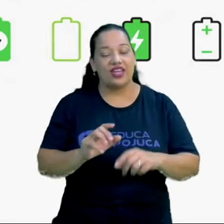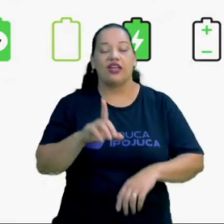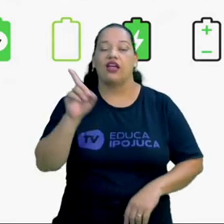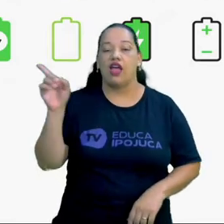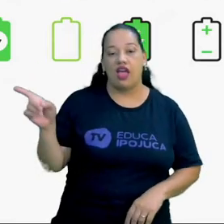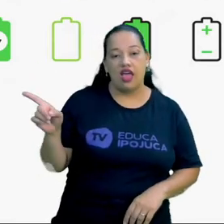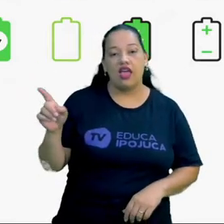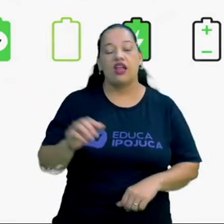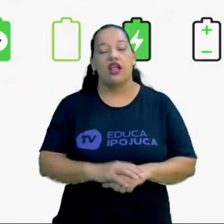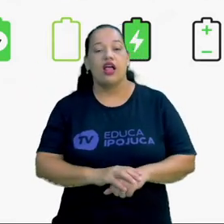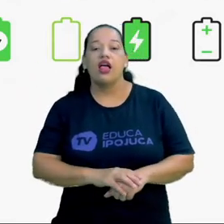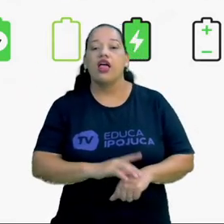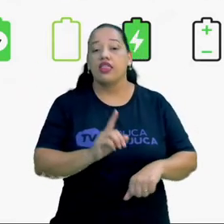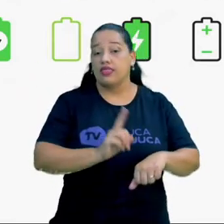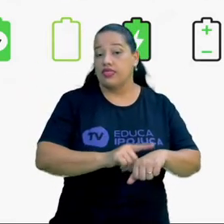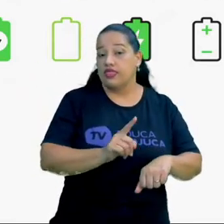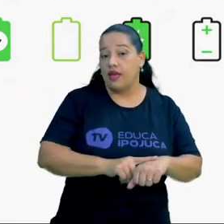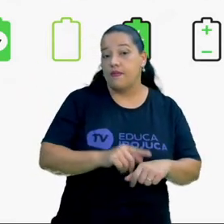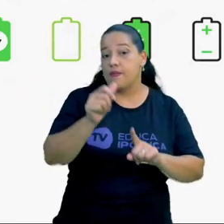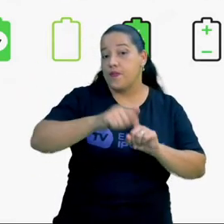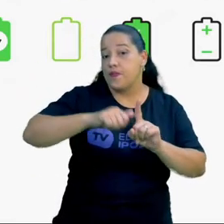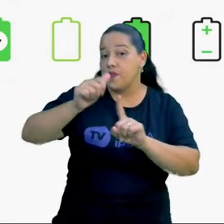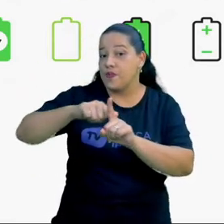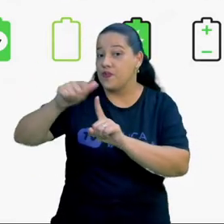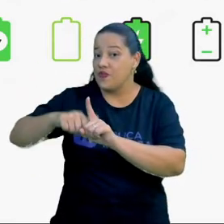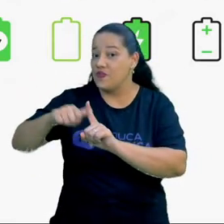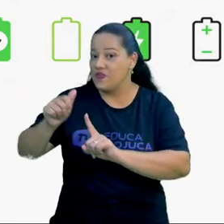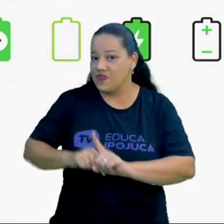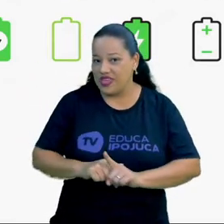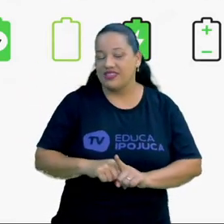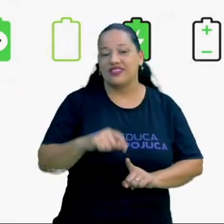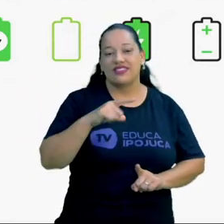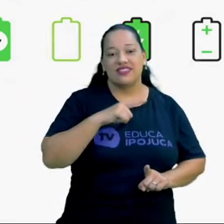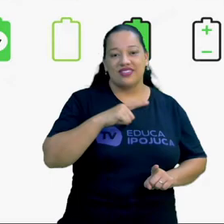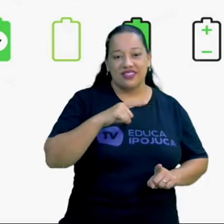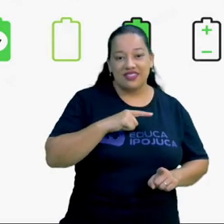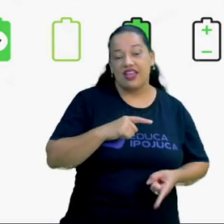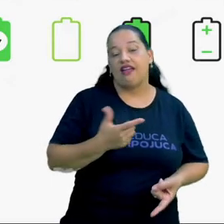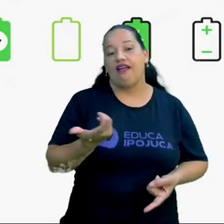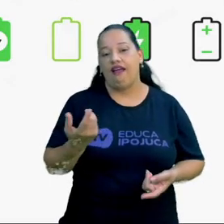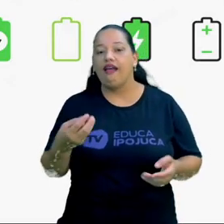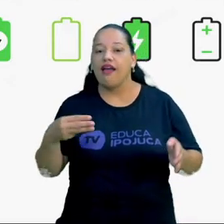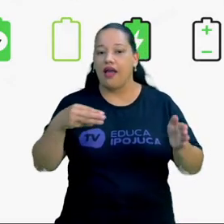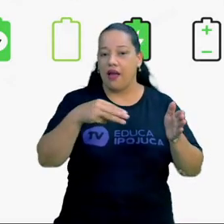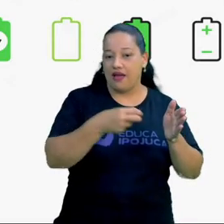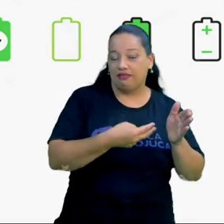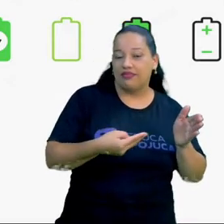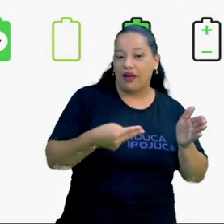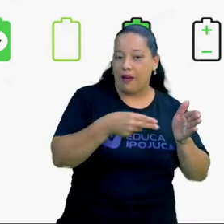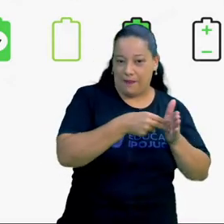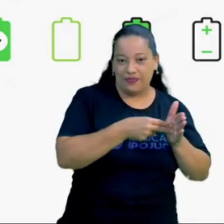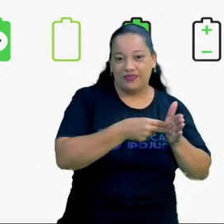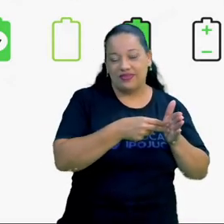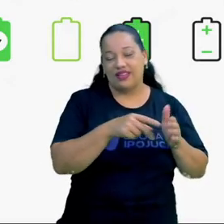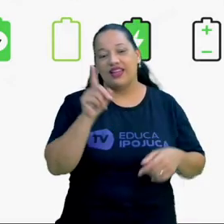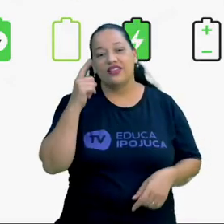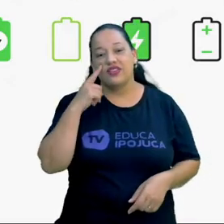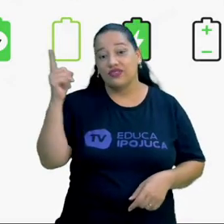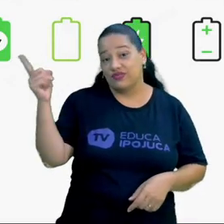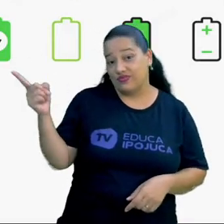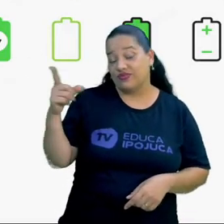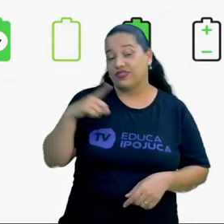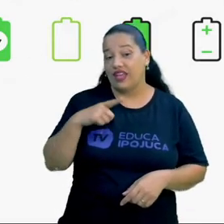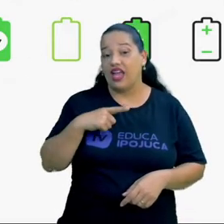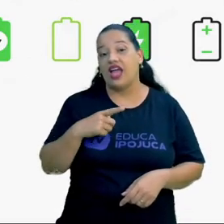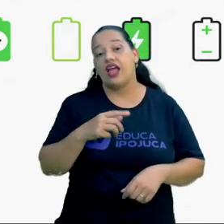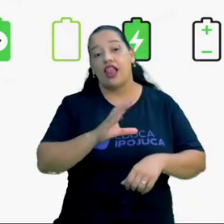em meses de 100 baterias. Então, nós temos aqui a durabilidade e temos